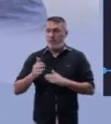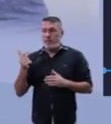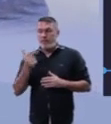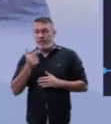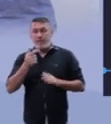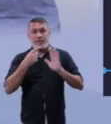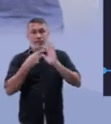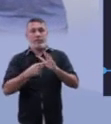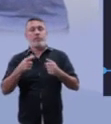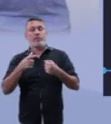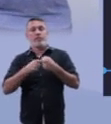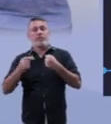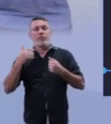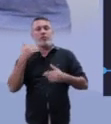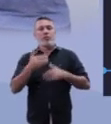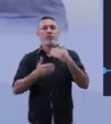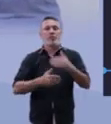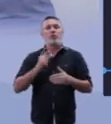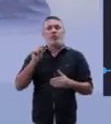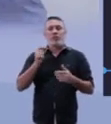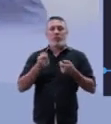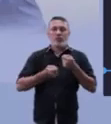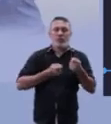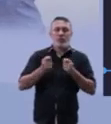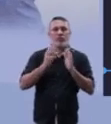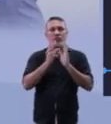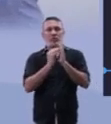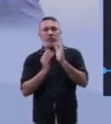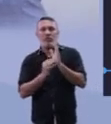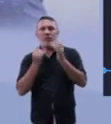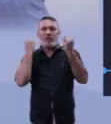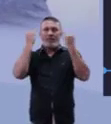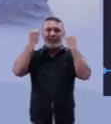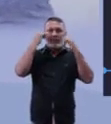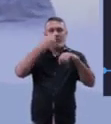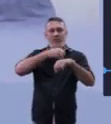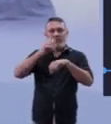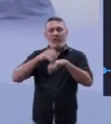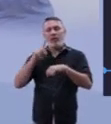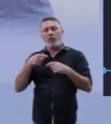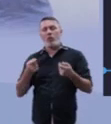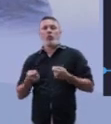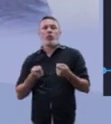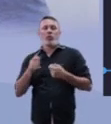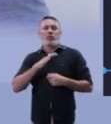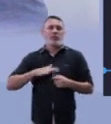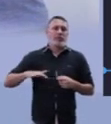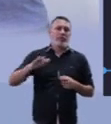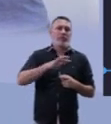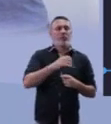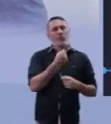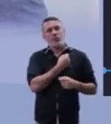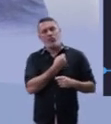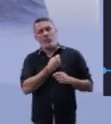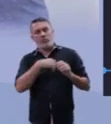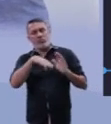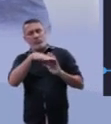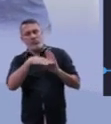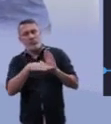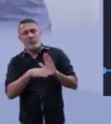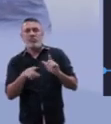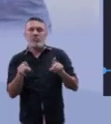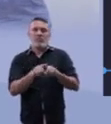O segundo traz um artigo sobre o processo de controle de conteúdo informacional, né? O controle por parte